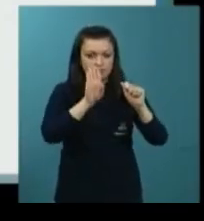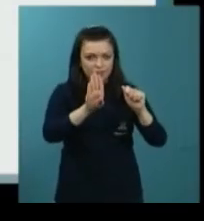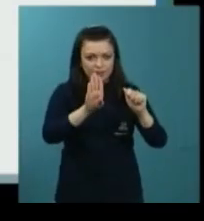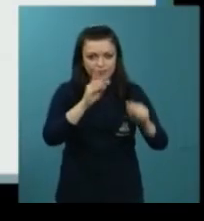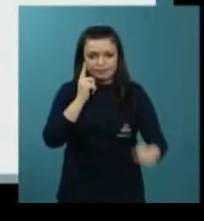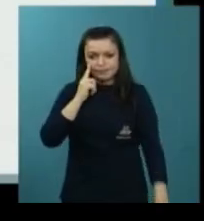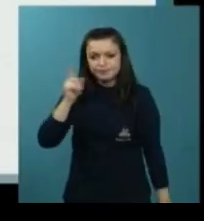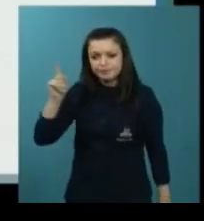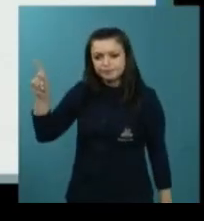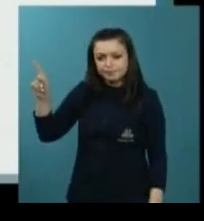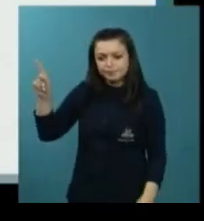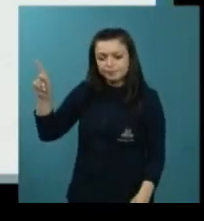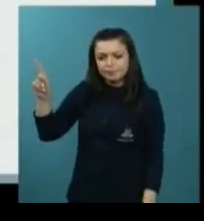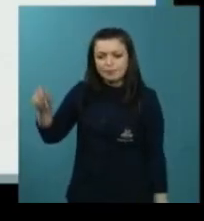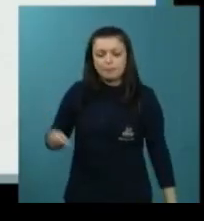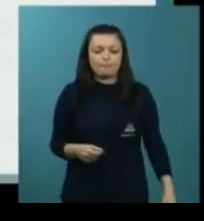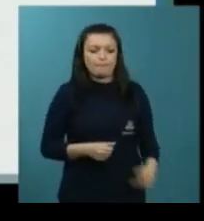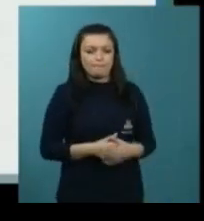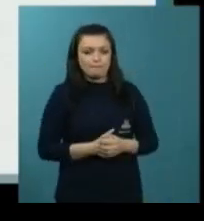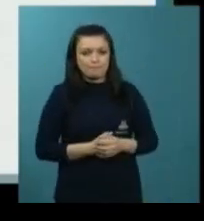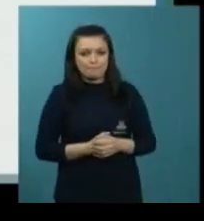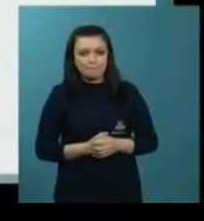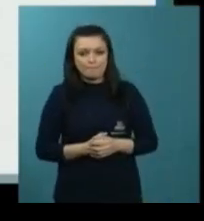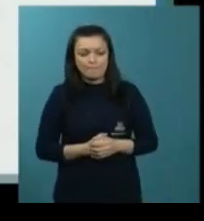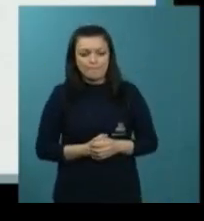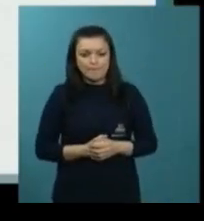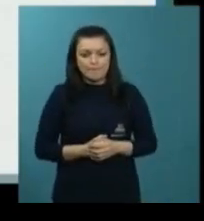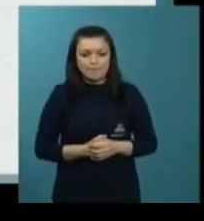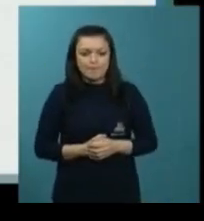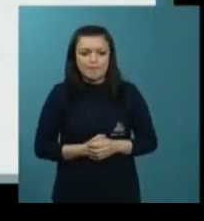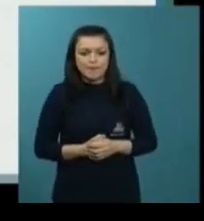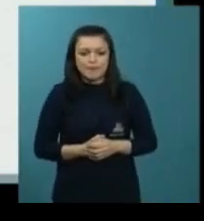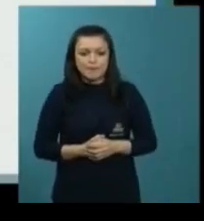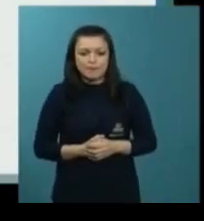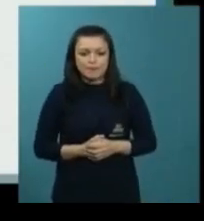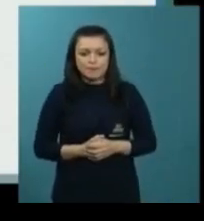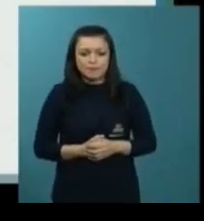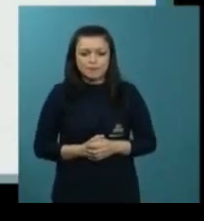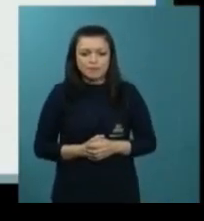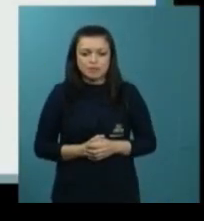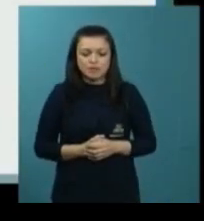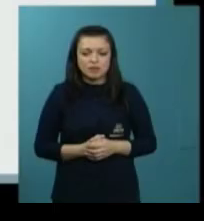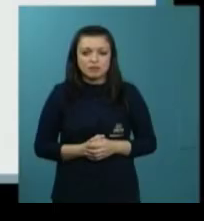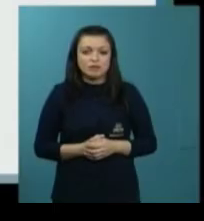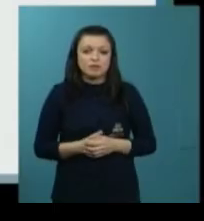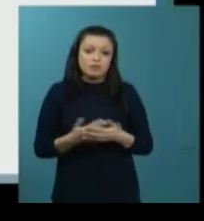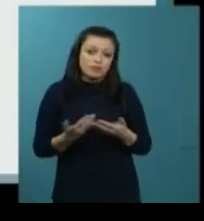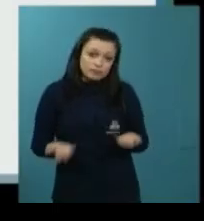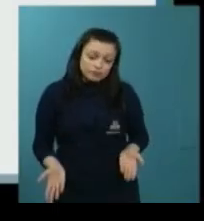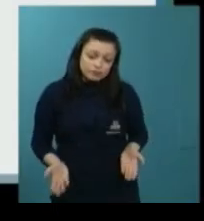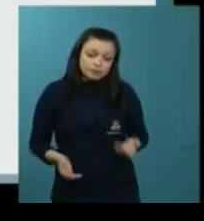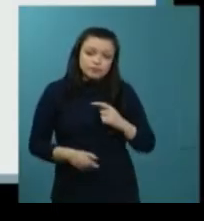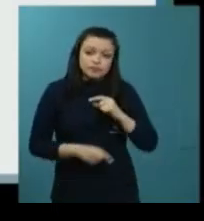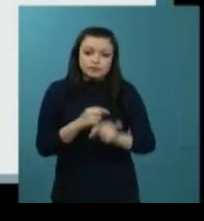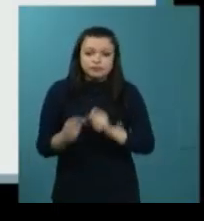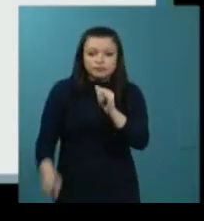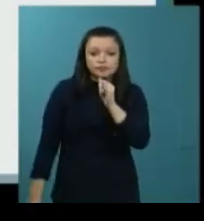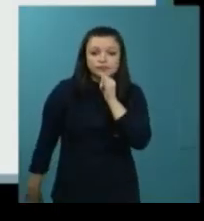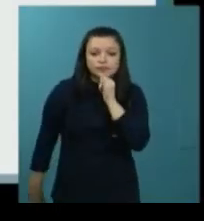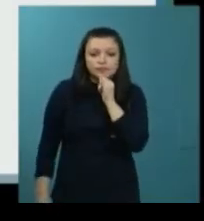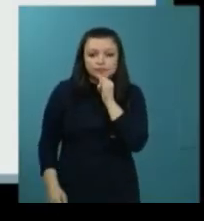vírgula, e o valor de B, fechamos o parênteses. Assim sendo, um